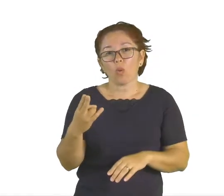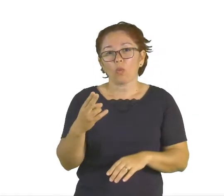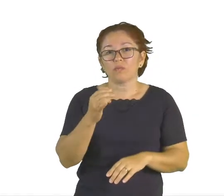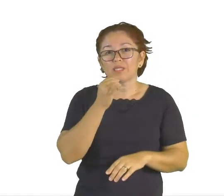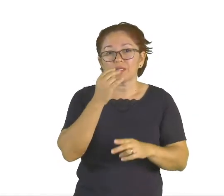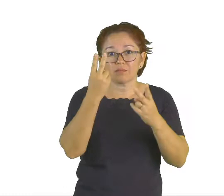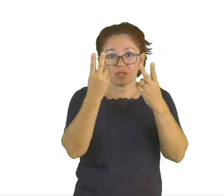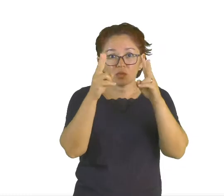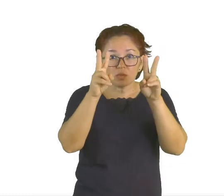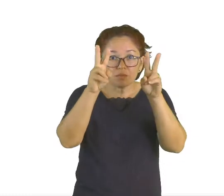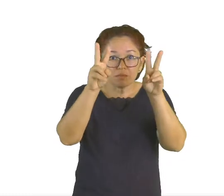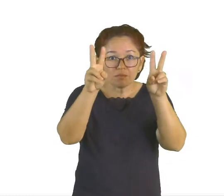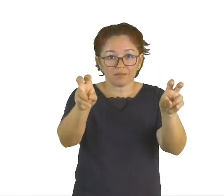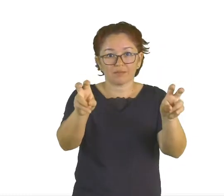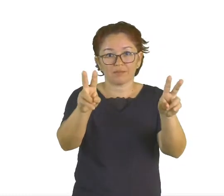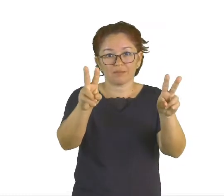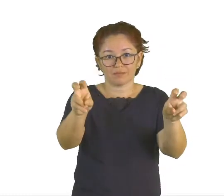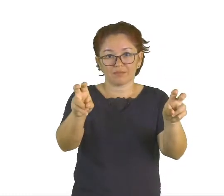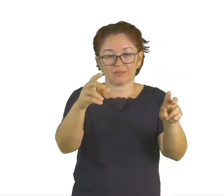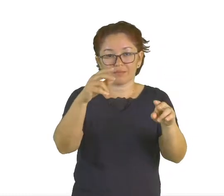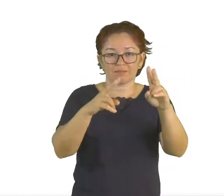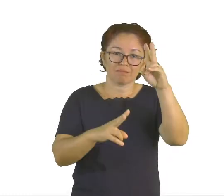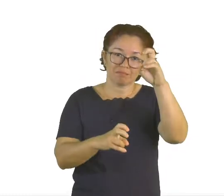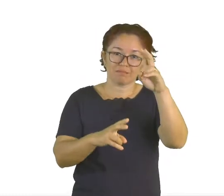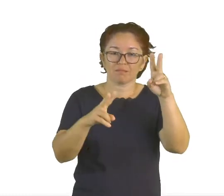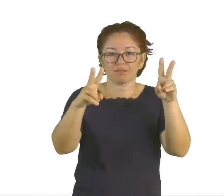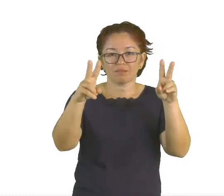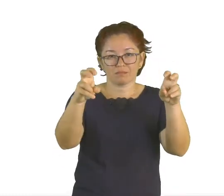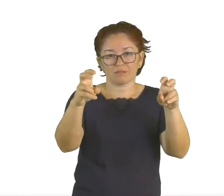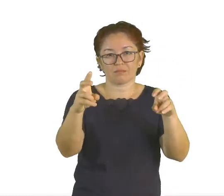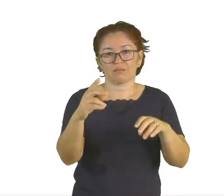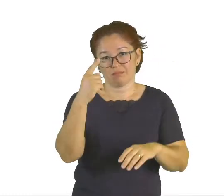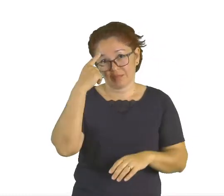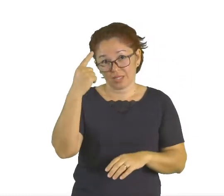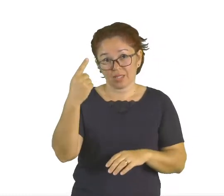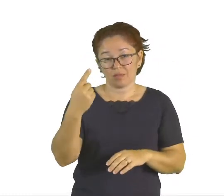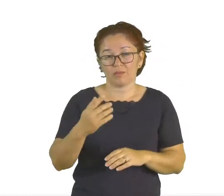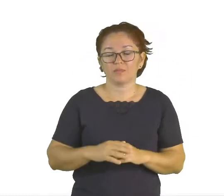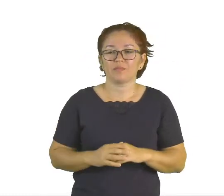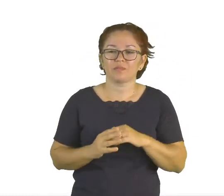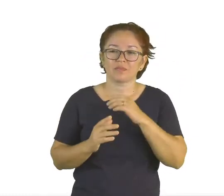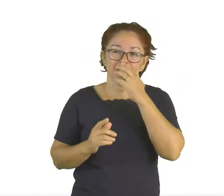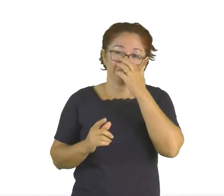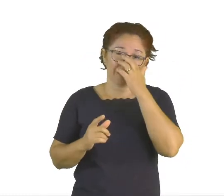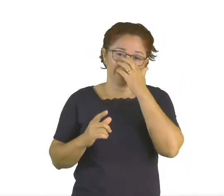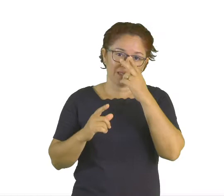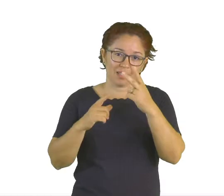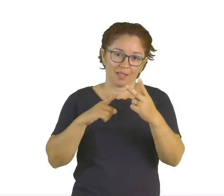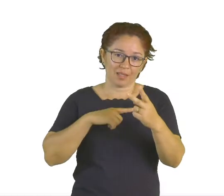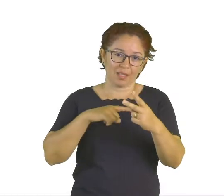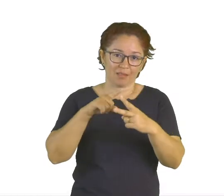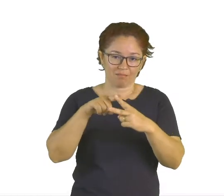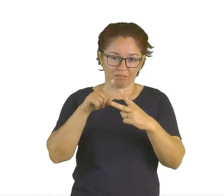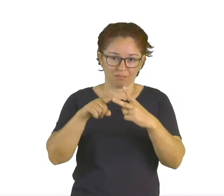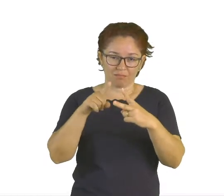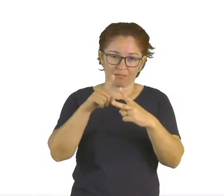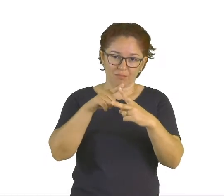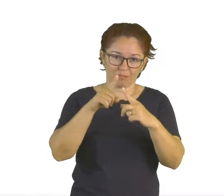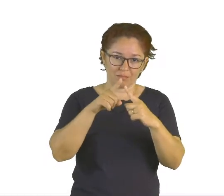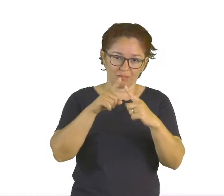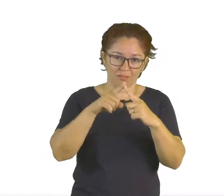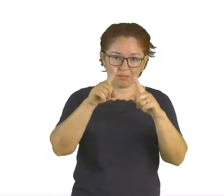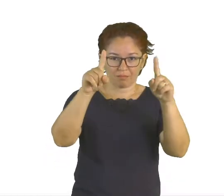que é empregada nos discursos diretos para enfatizar algo no texto ou citar alguma obra, ou destacar